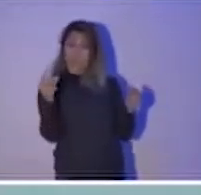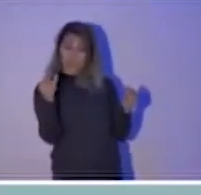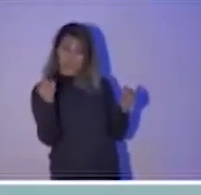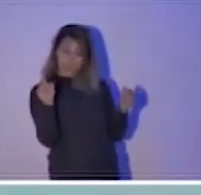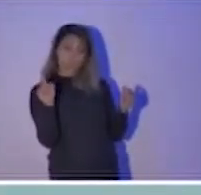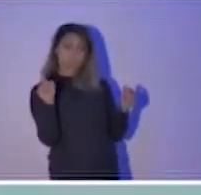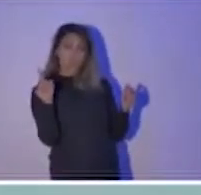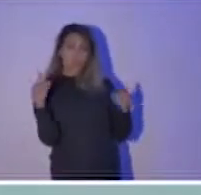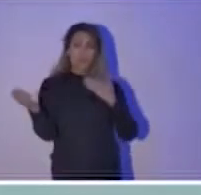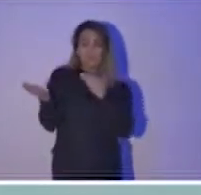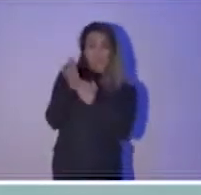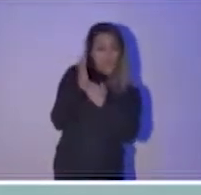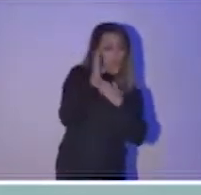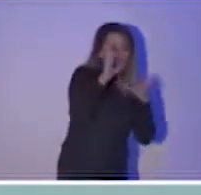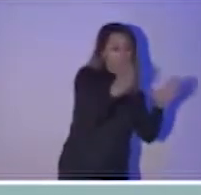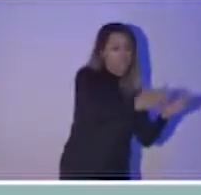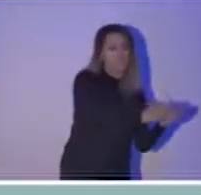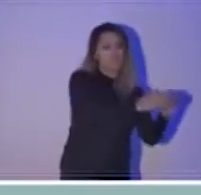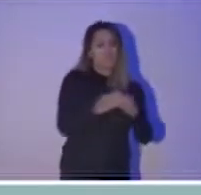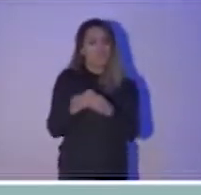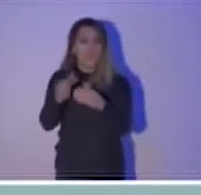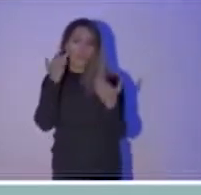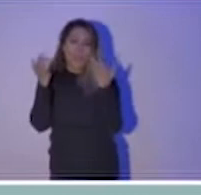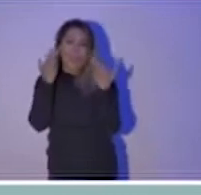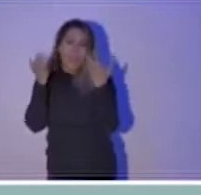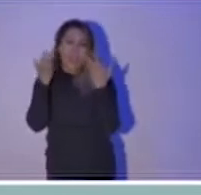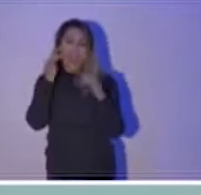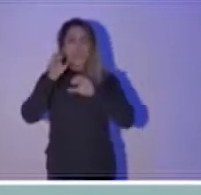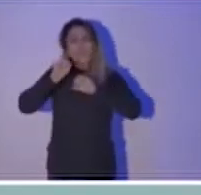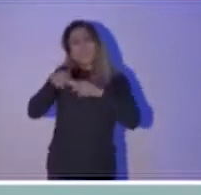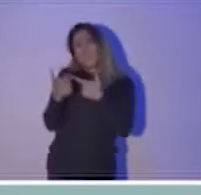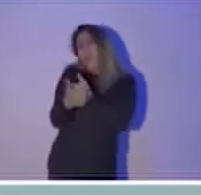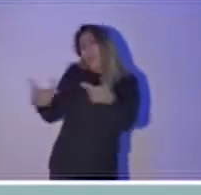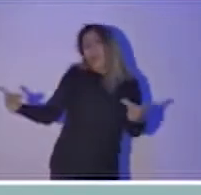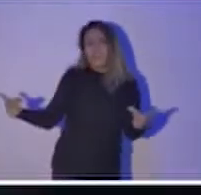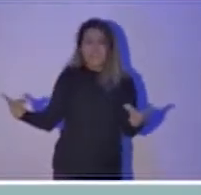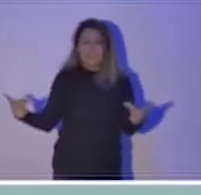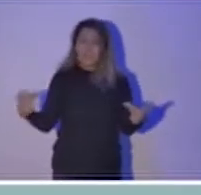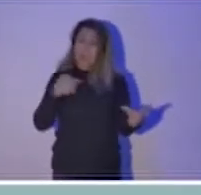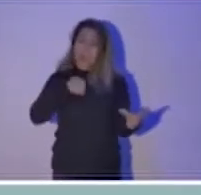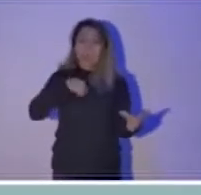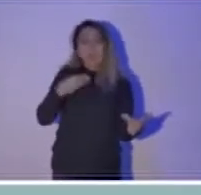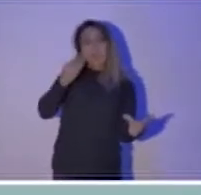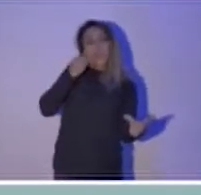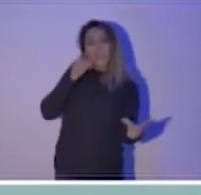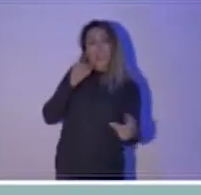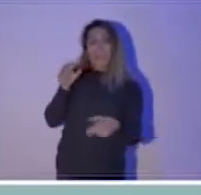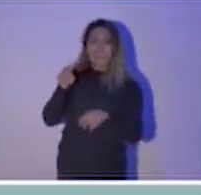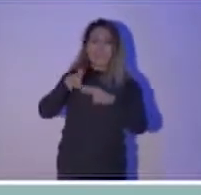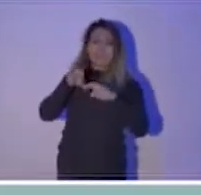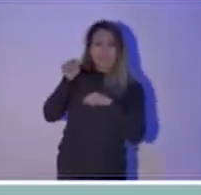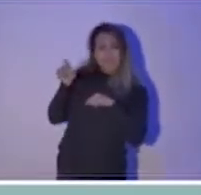Uma coisa que é importante nós pensarmos Vou pedir para vocês passarem para